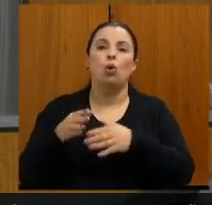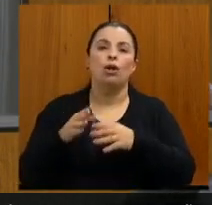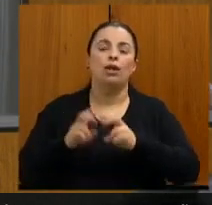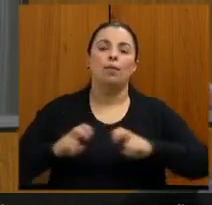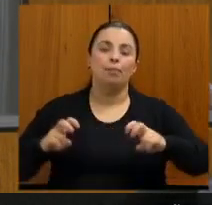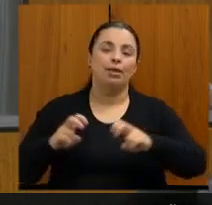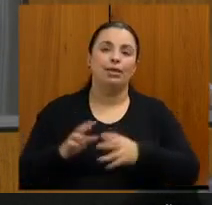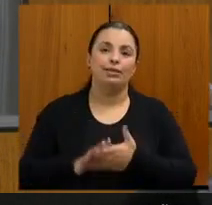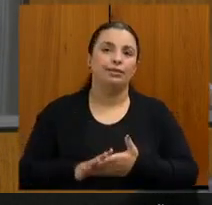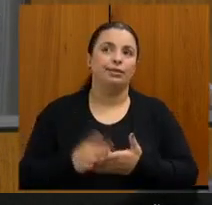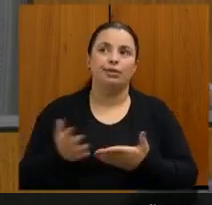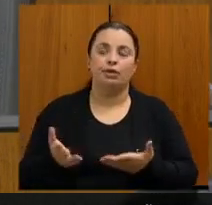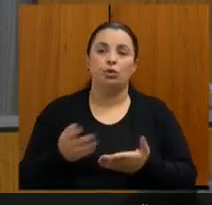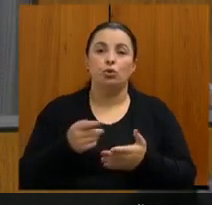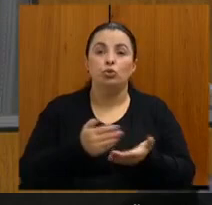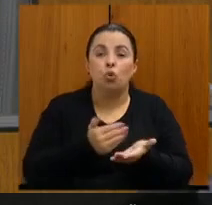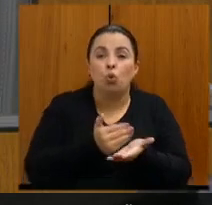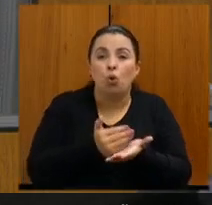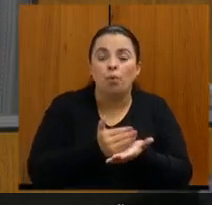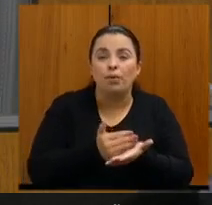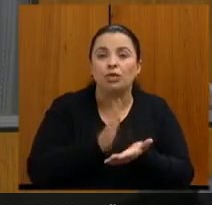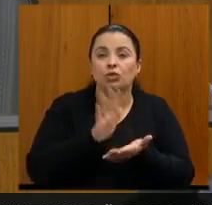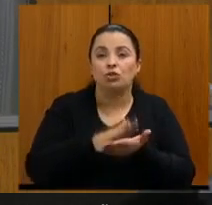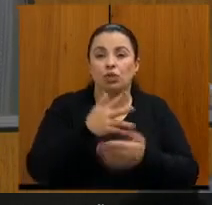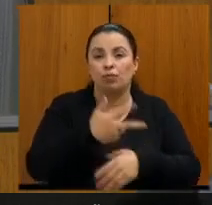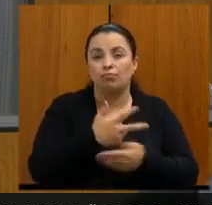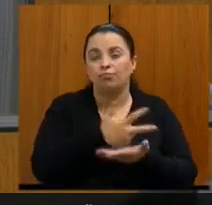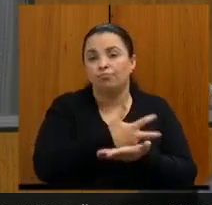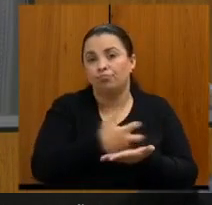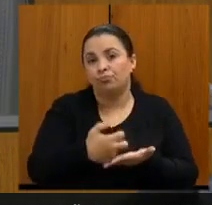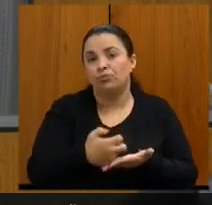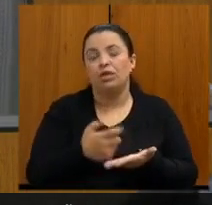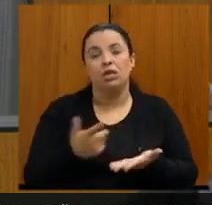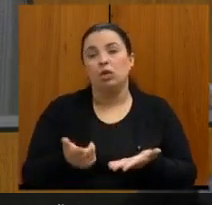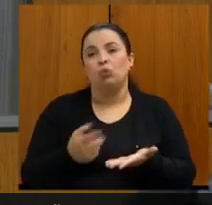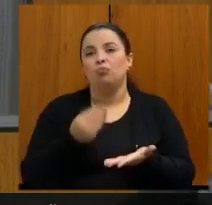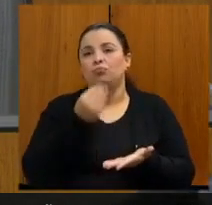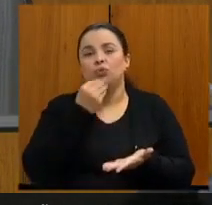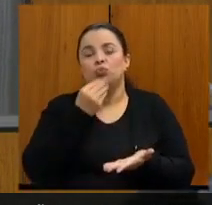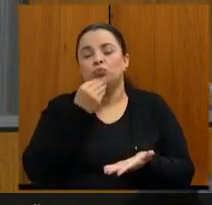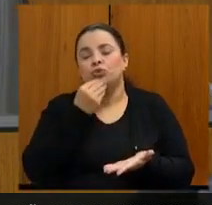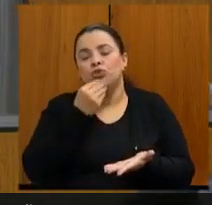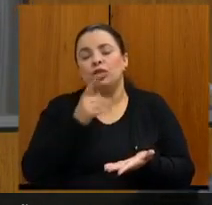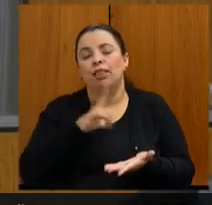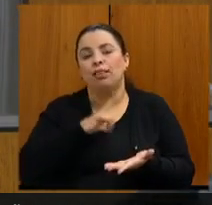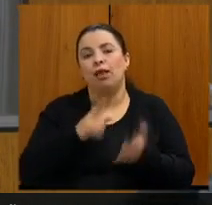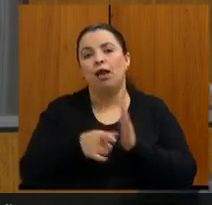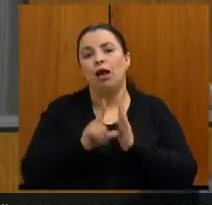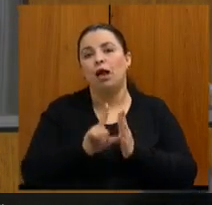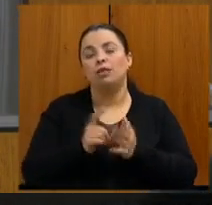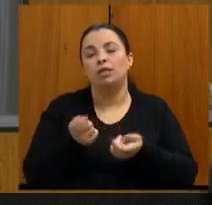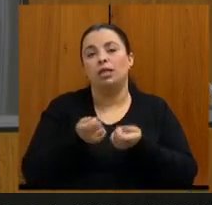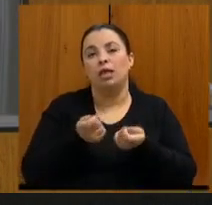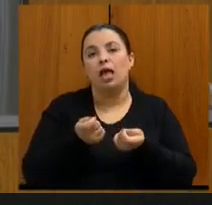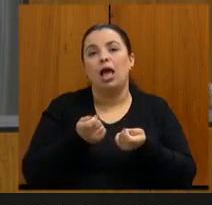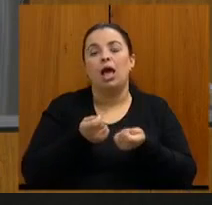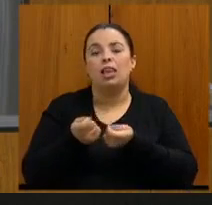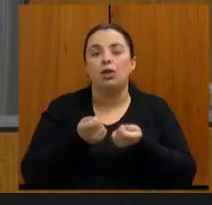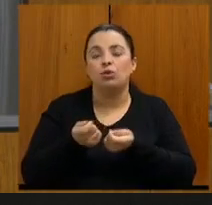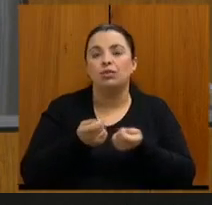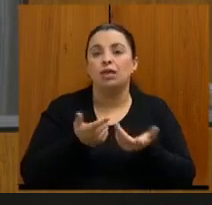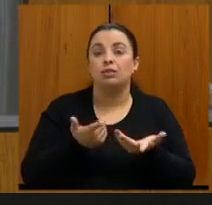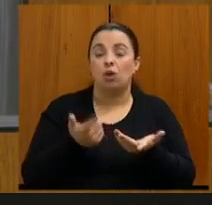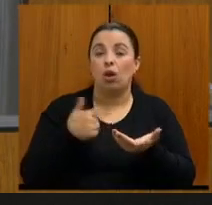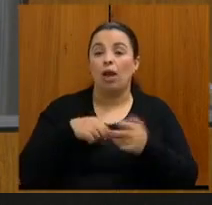dias os mesmos momentos que não tiveram essa oportunidade de negociação e a gente pensar Talvez uma maneira que a mesa de negociação